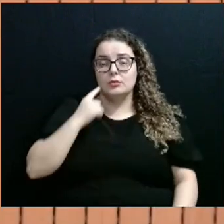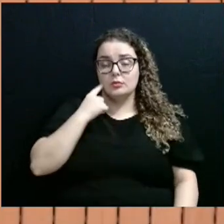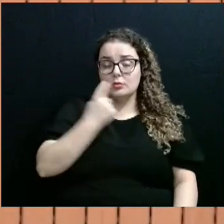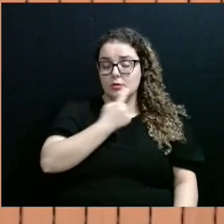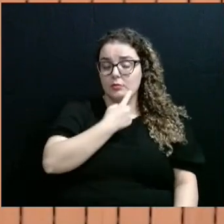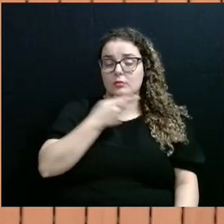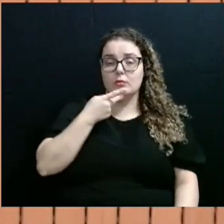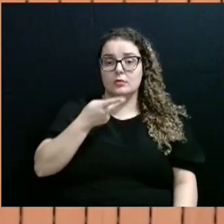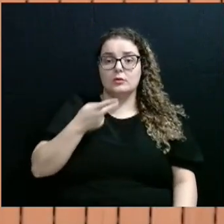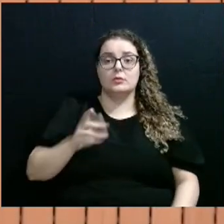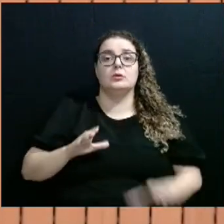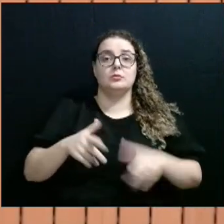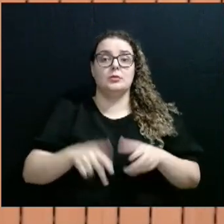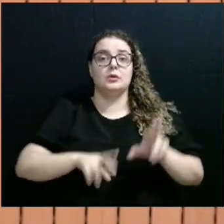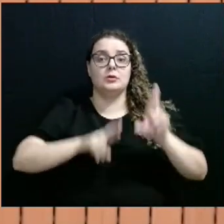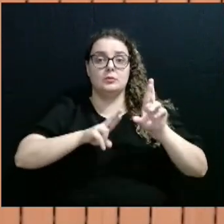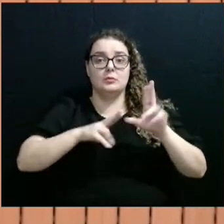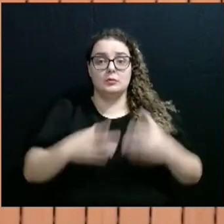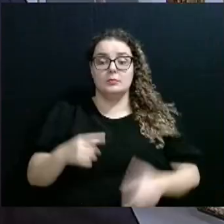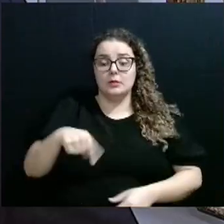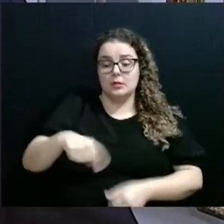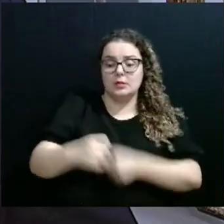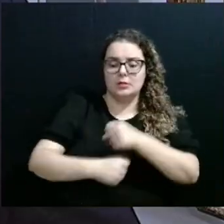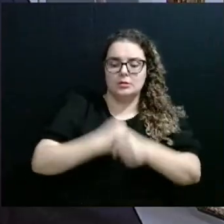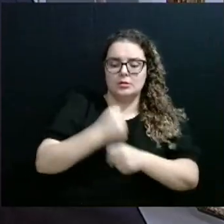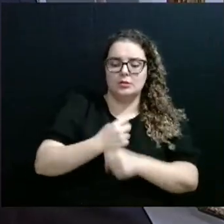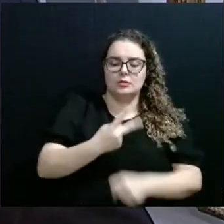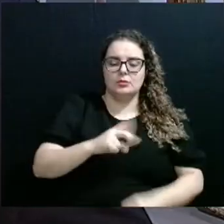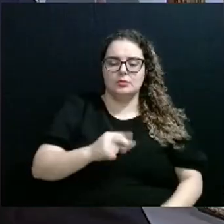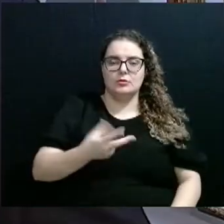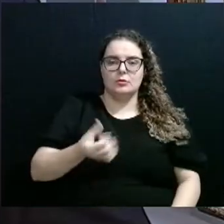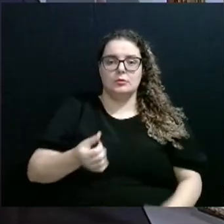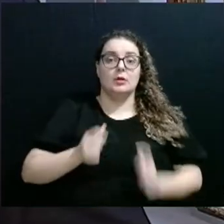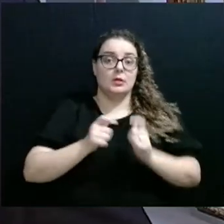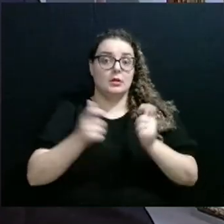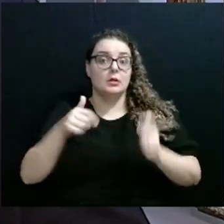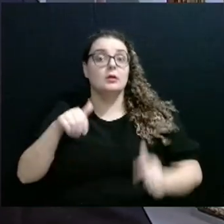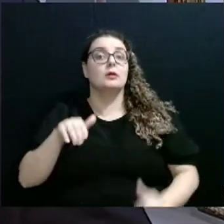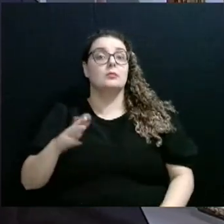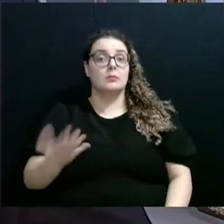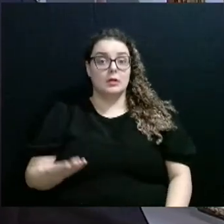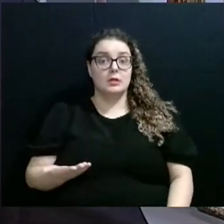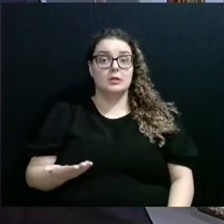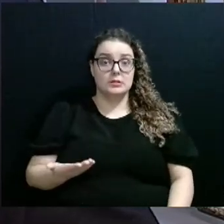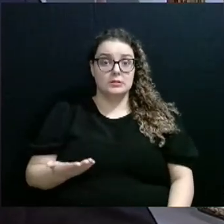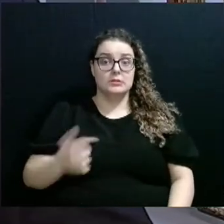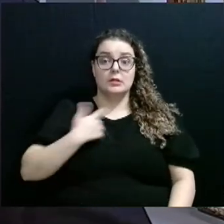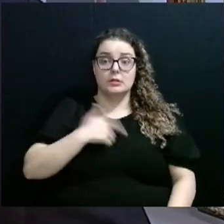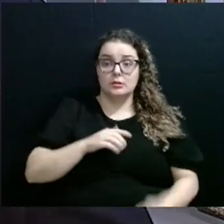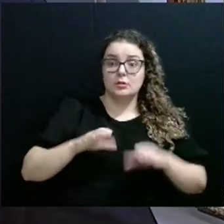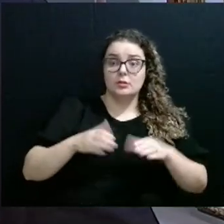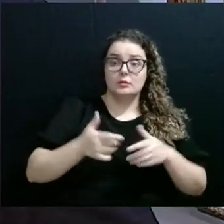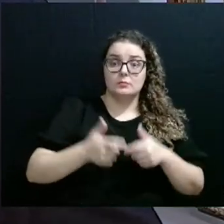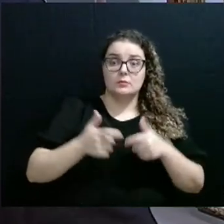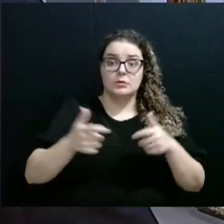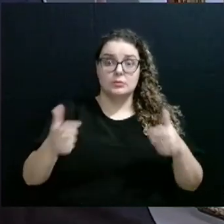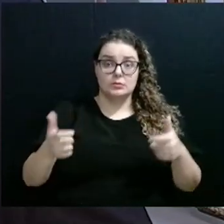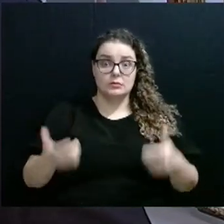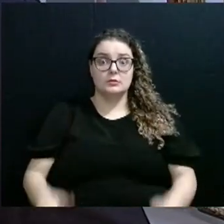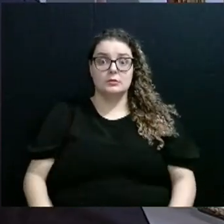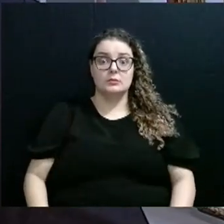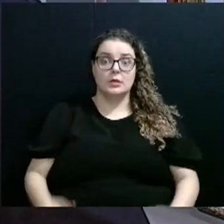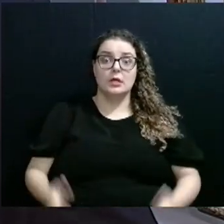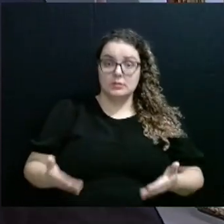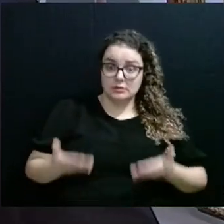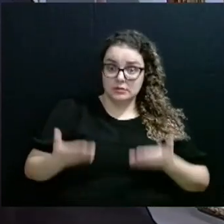para este ano de 2026. Crescer cada vez mais, né, a nossa comissão crescer cada vez mais, trazer pautas ainda